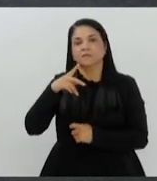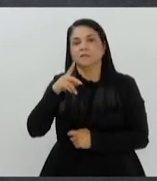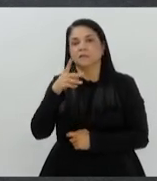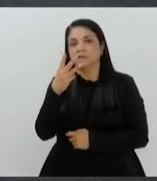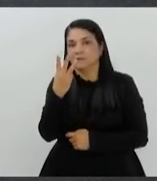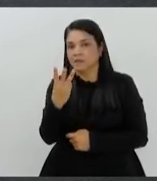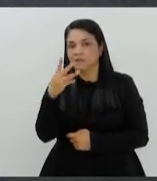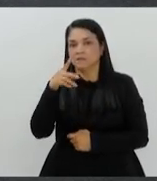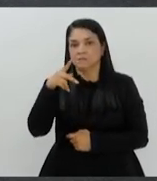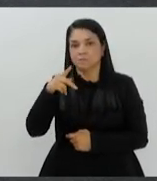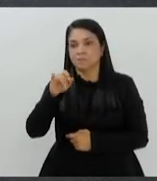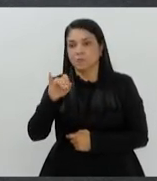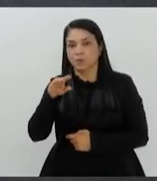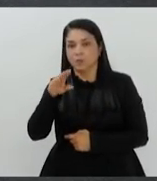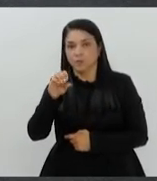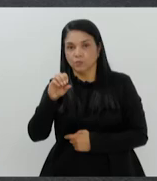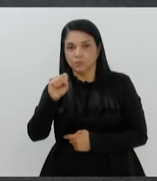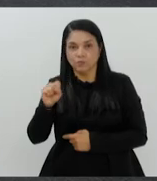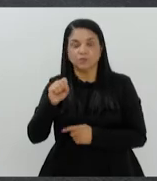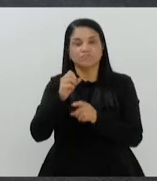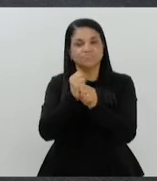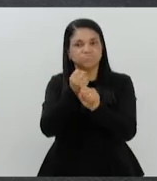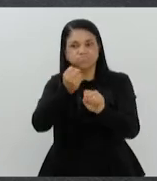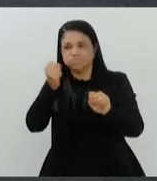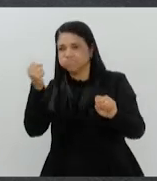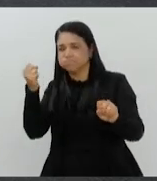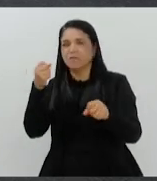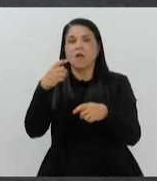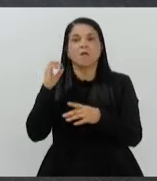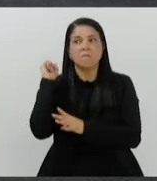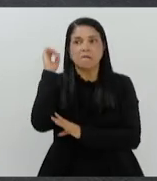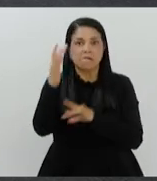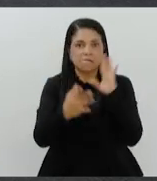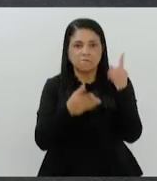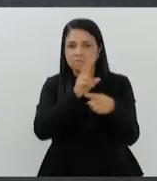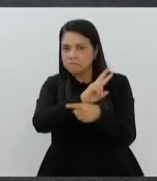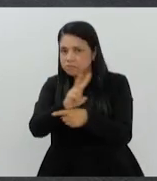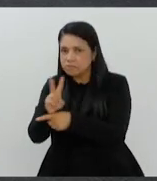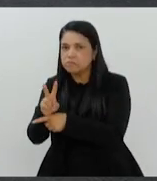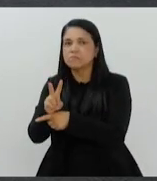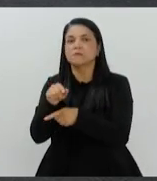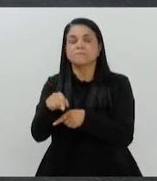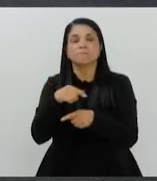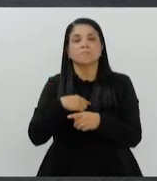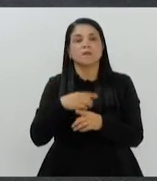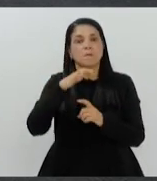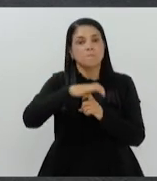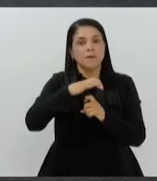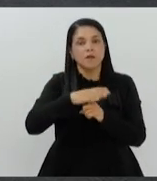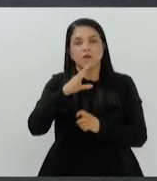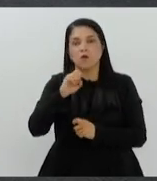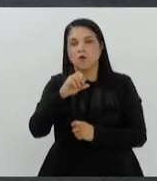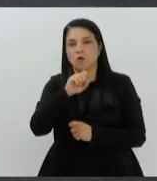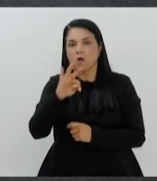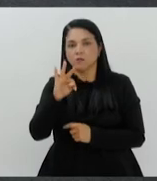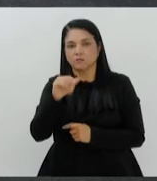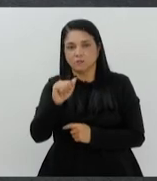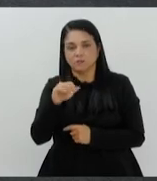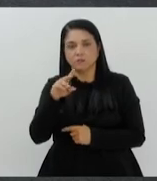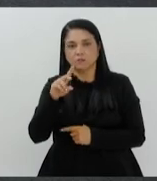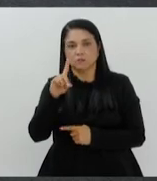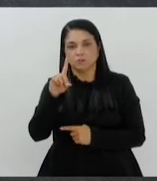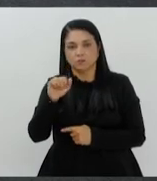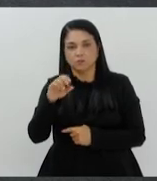mil hectares, é a maior unidade de conservação, criamos o Parque da Costa do Sol, o Parque da Pedra Selada,